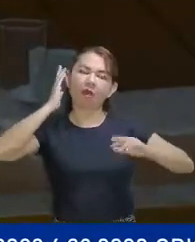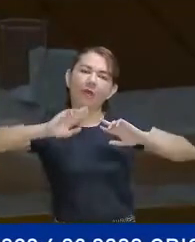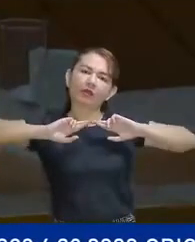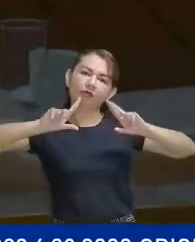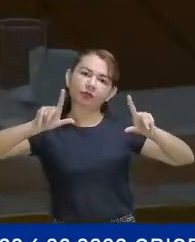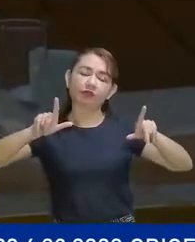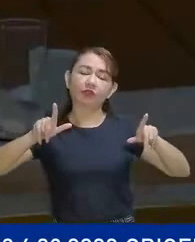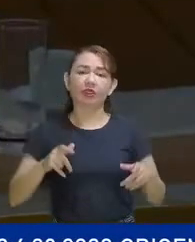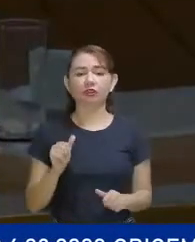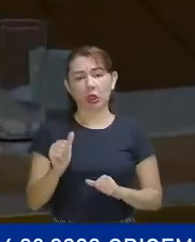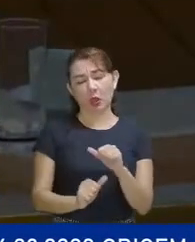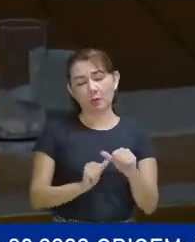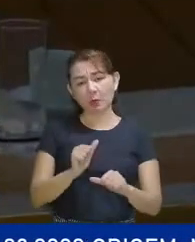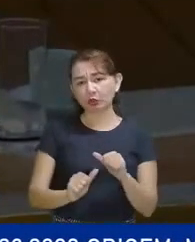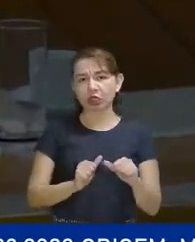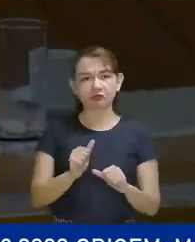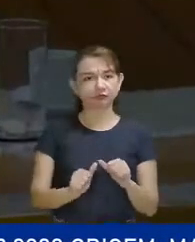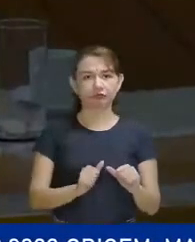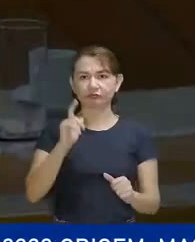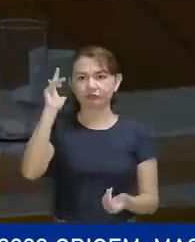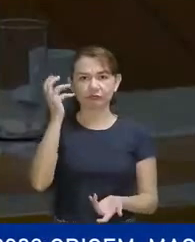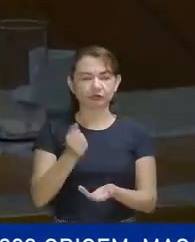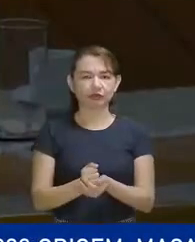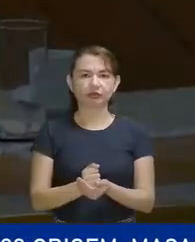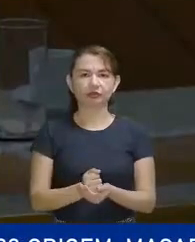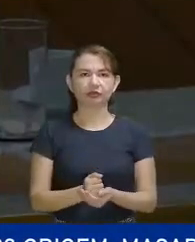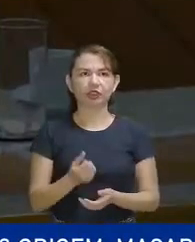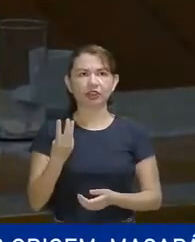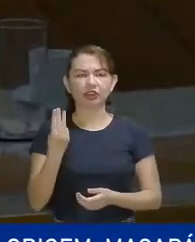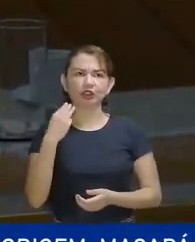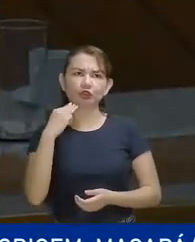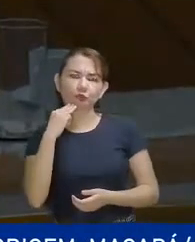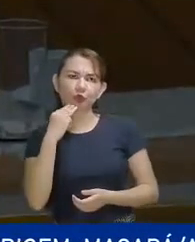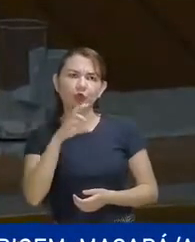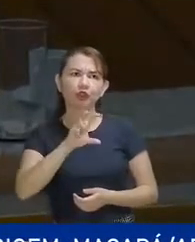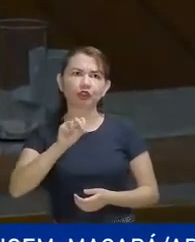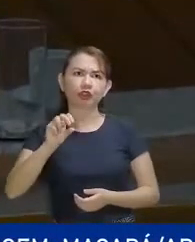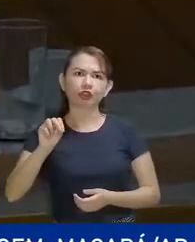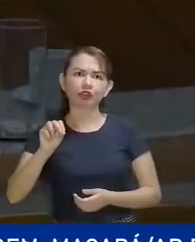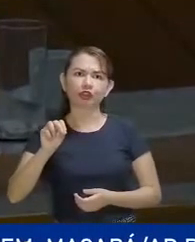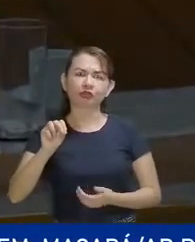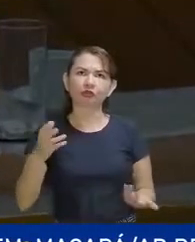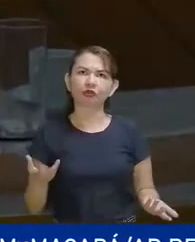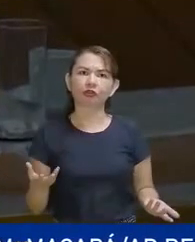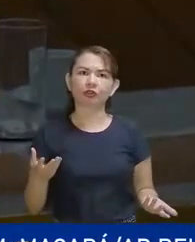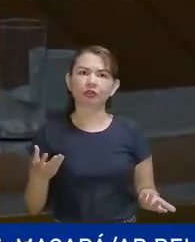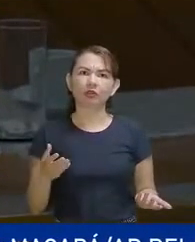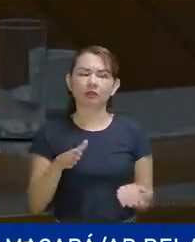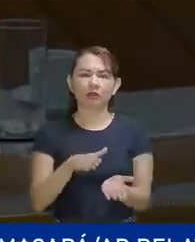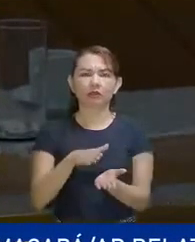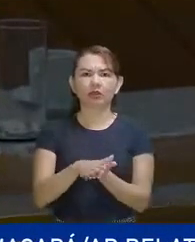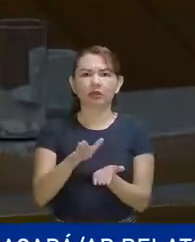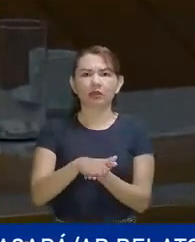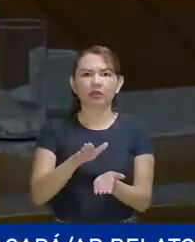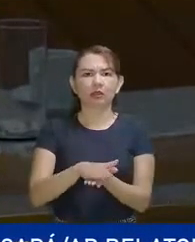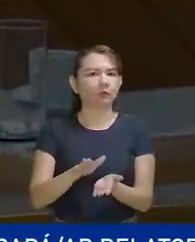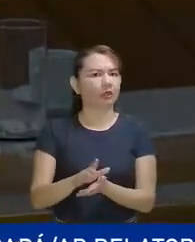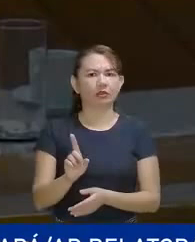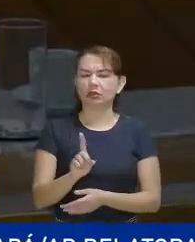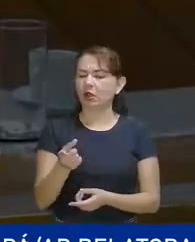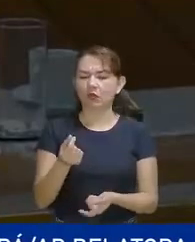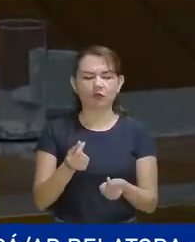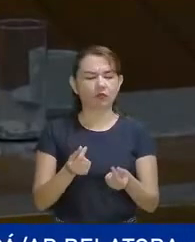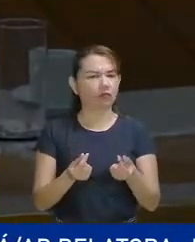ele reforma a decisão e muda, diz, não, 3.500.000 santinhos é antieconômico e, portanto, reforma